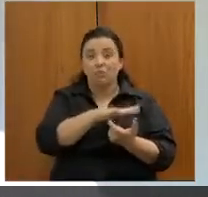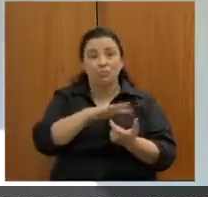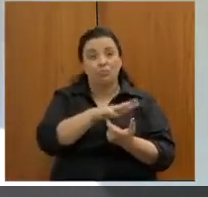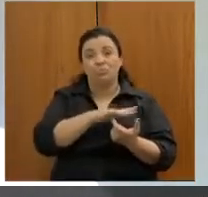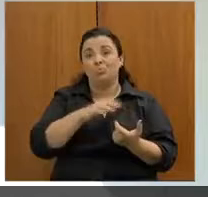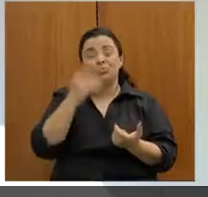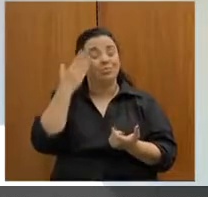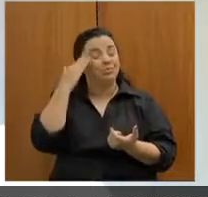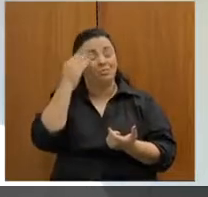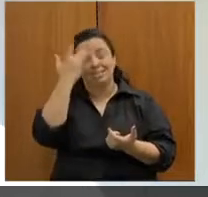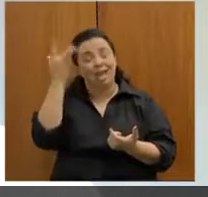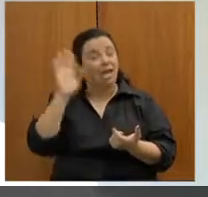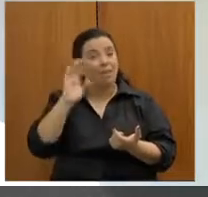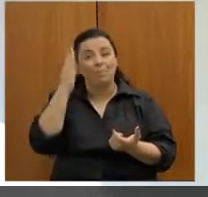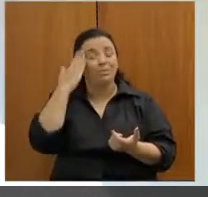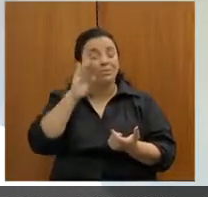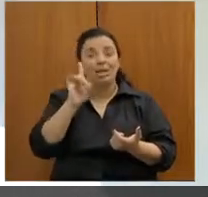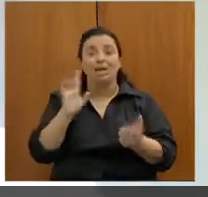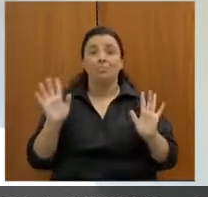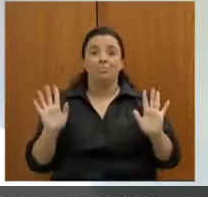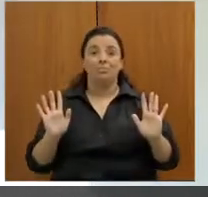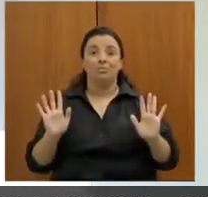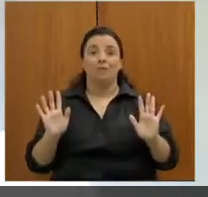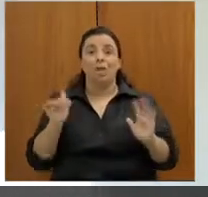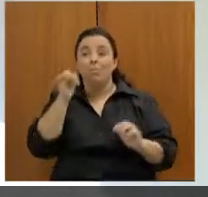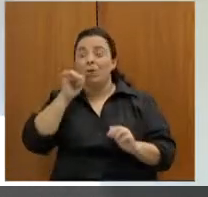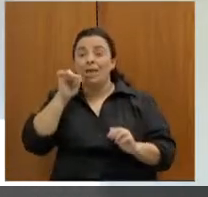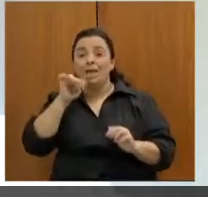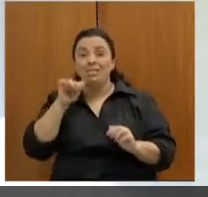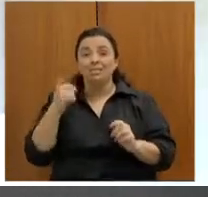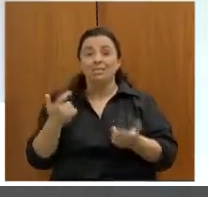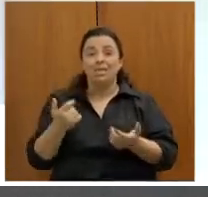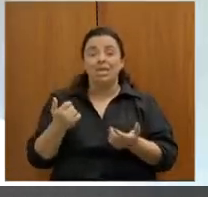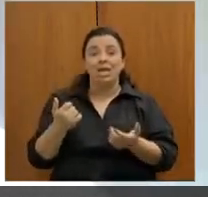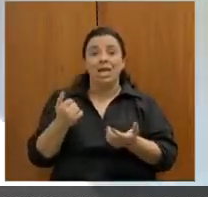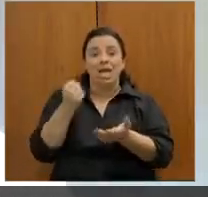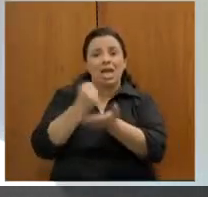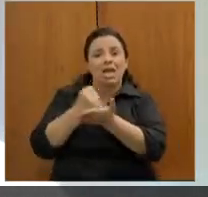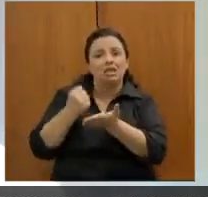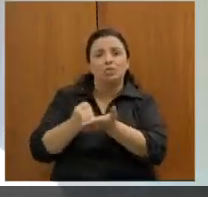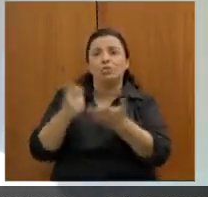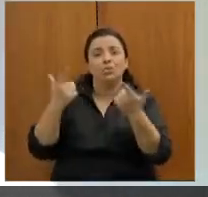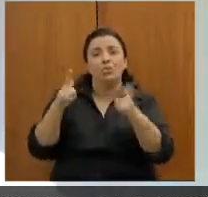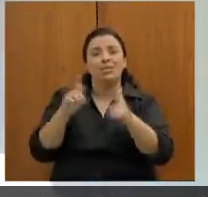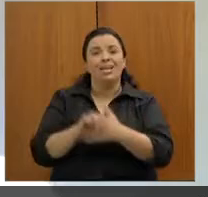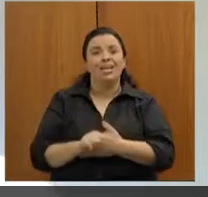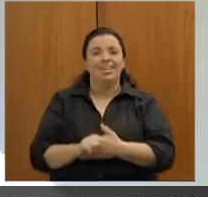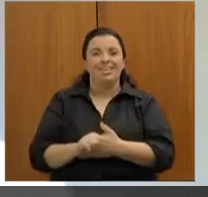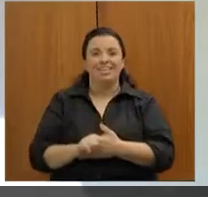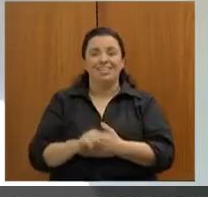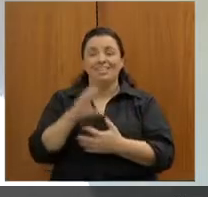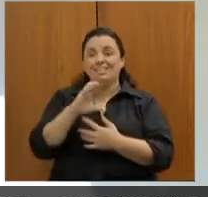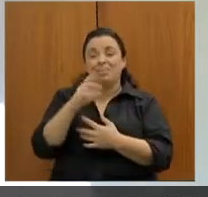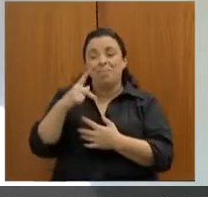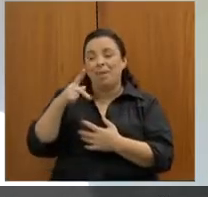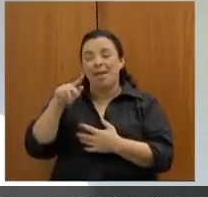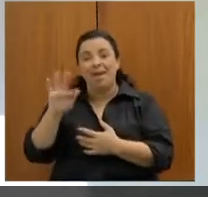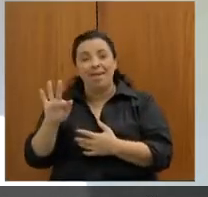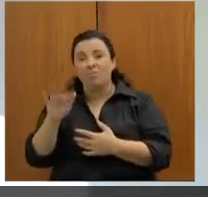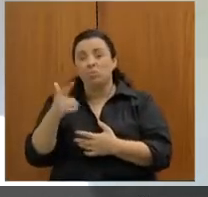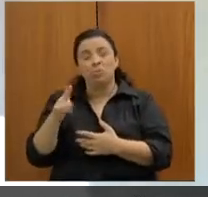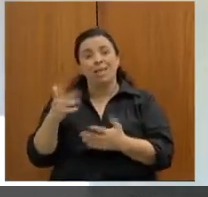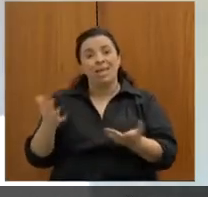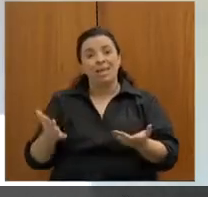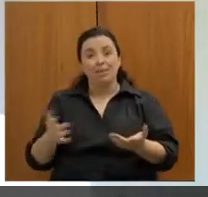mulheres que não tem CPF que não tem registro eu tô falando isso aqui em Ribeirão das Neves mulheres que não